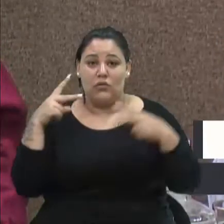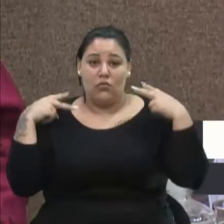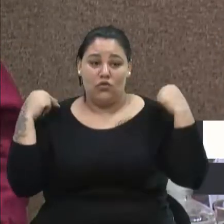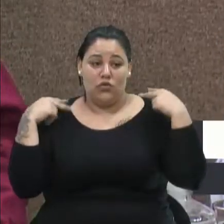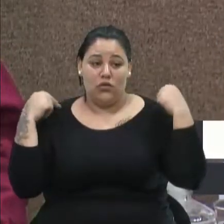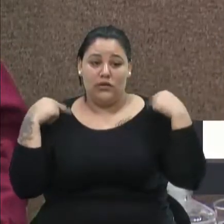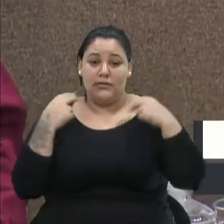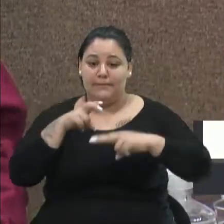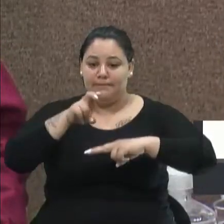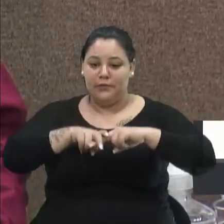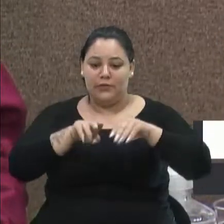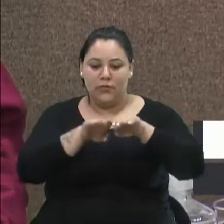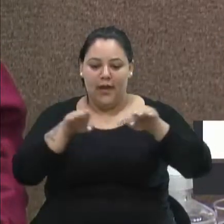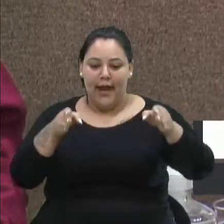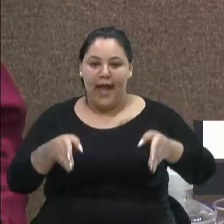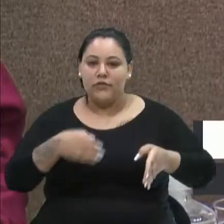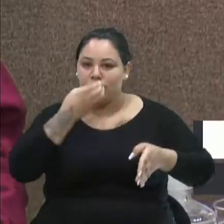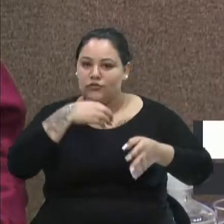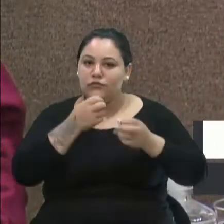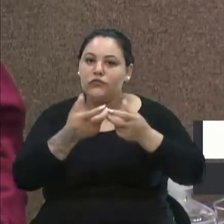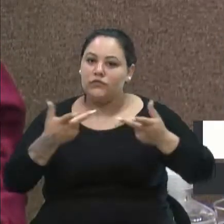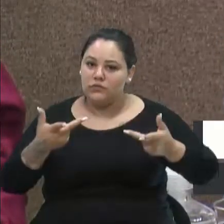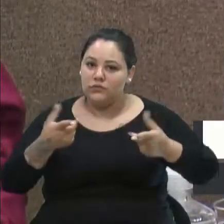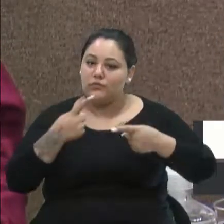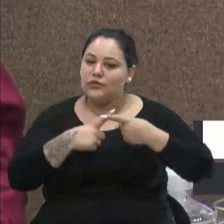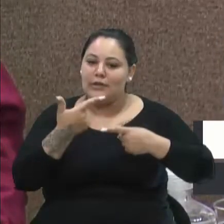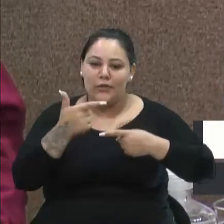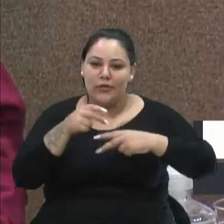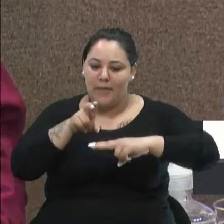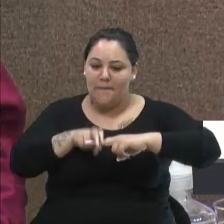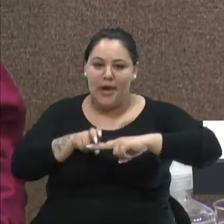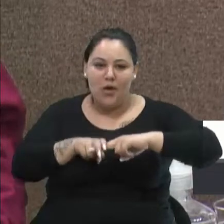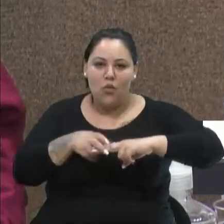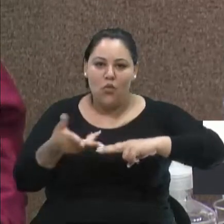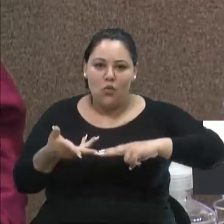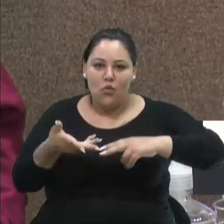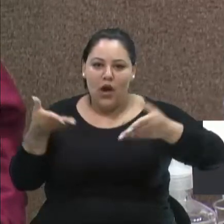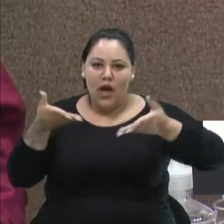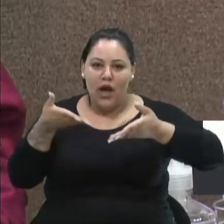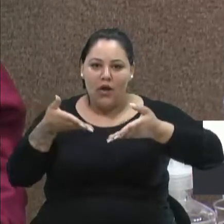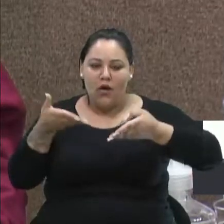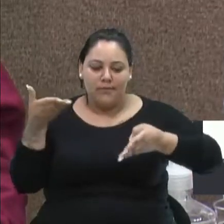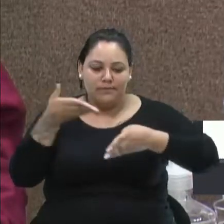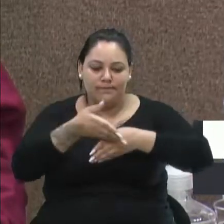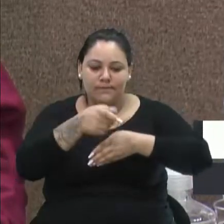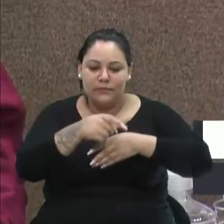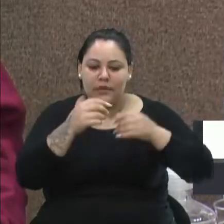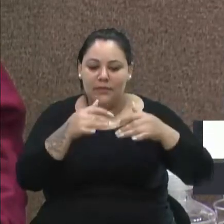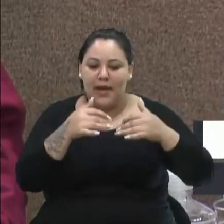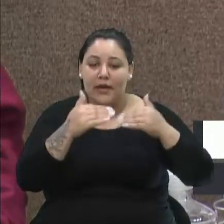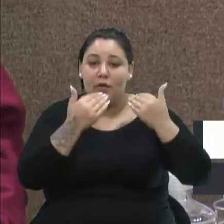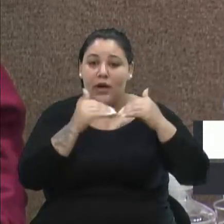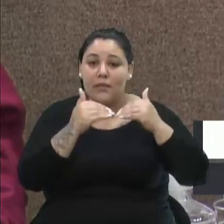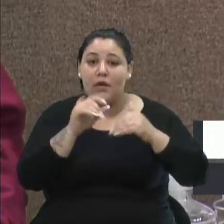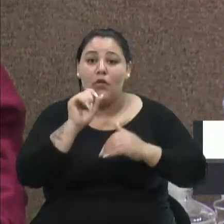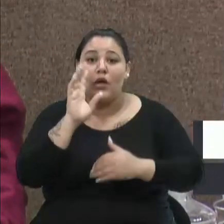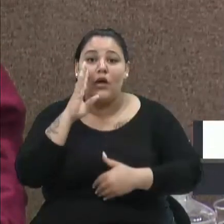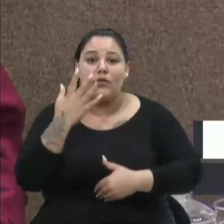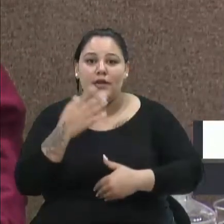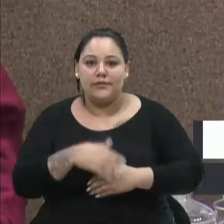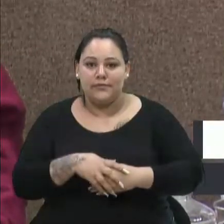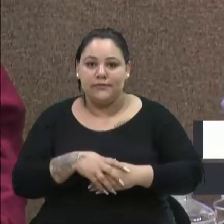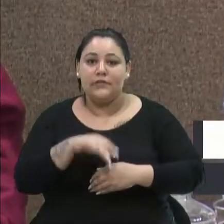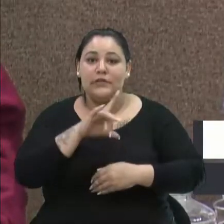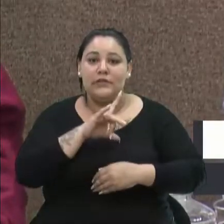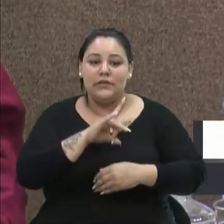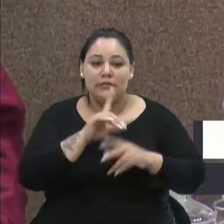tem. Tá? Agora chegam as máquinas, chegam os caminhões, e o que acontece? Tem gente nas